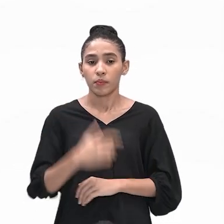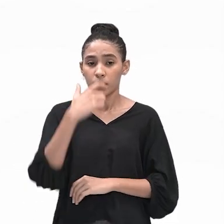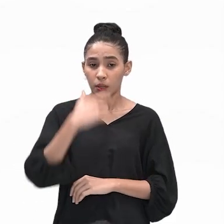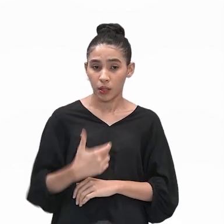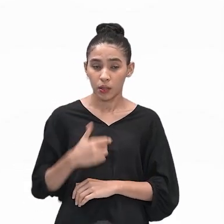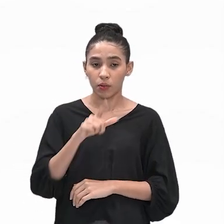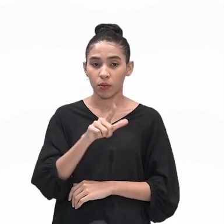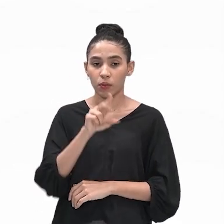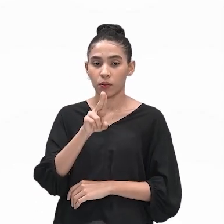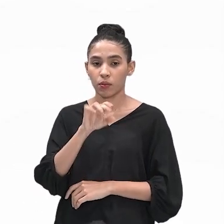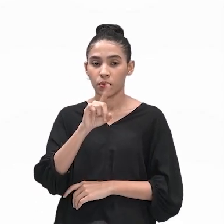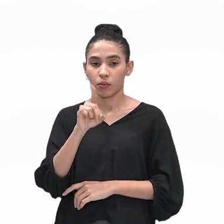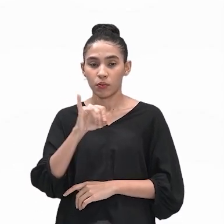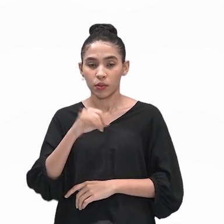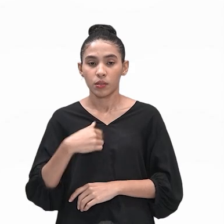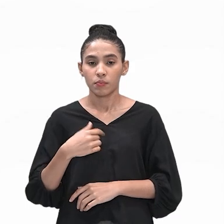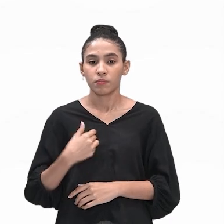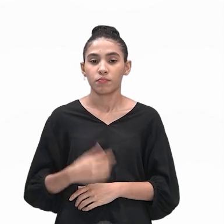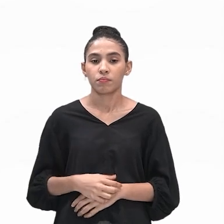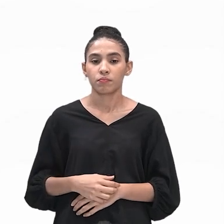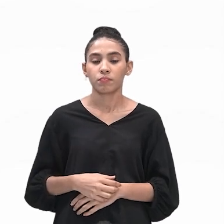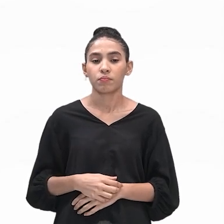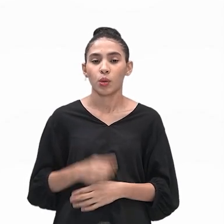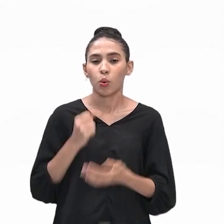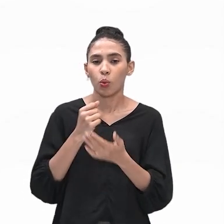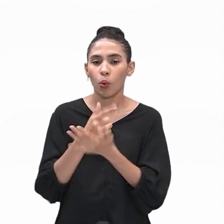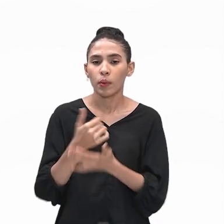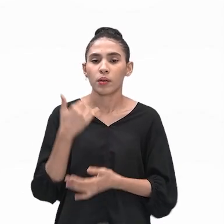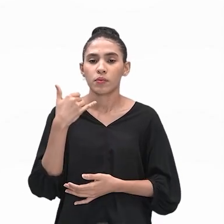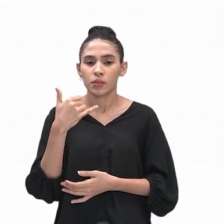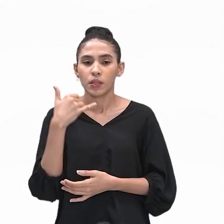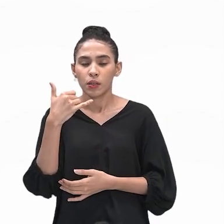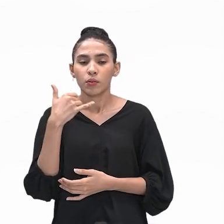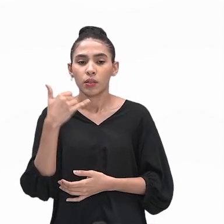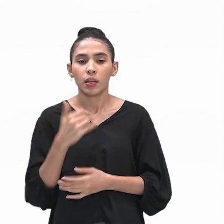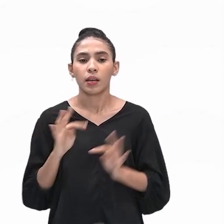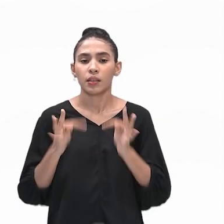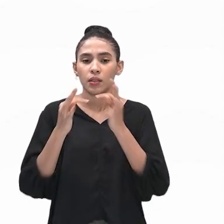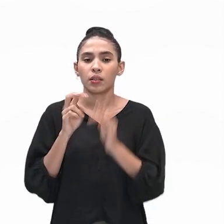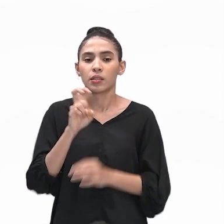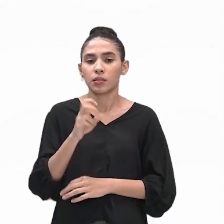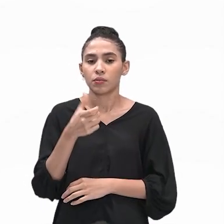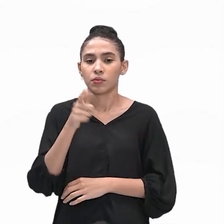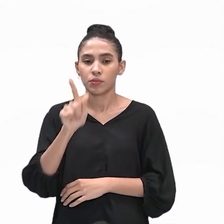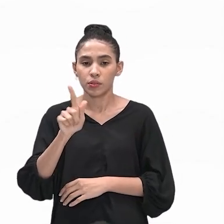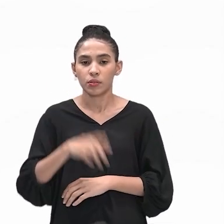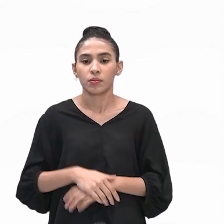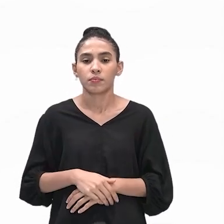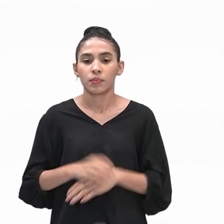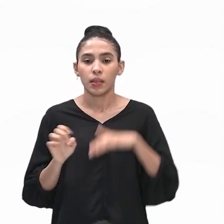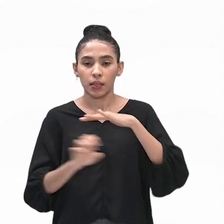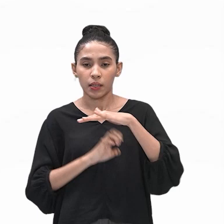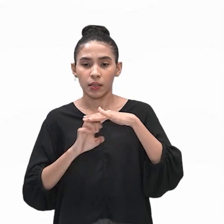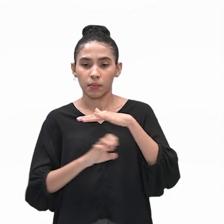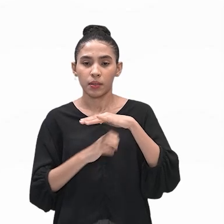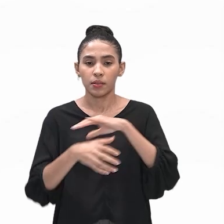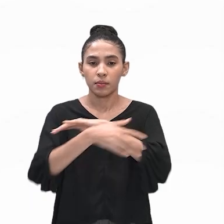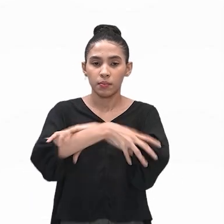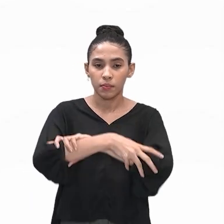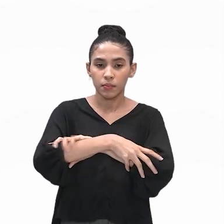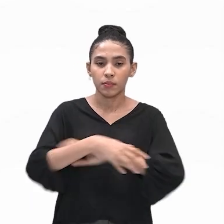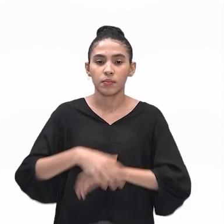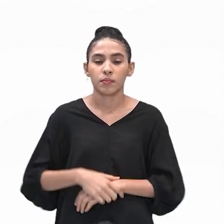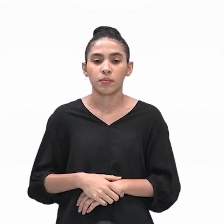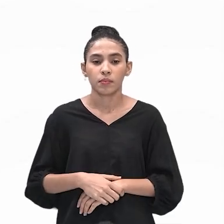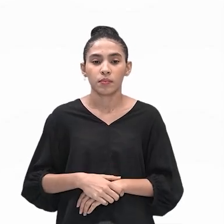Luiz, adquiri recentemente um celular com a tecnologia 5G em uma das empresas parceiras